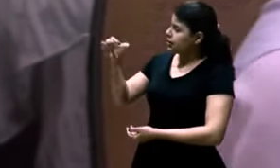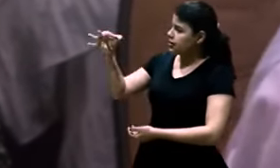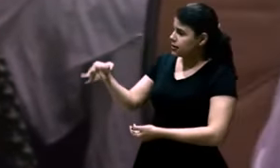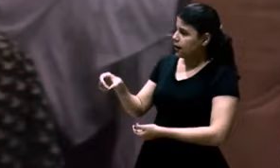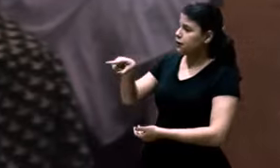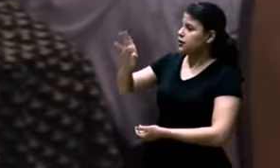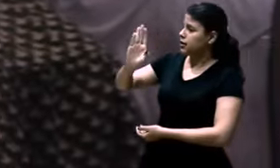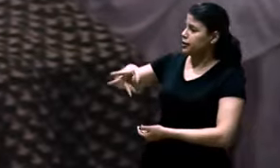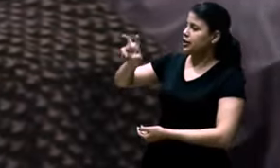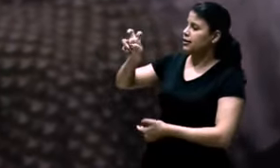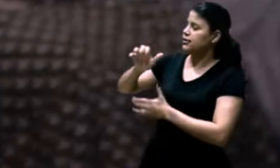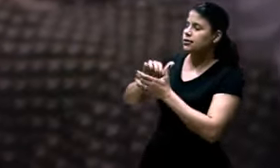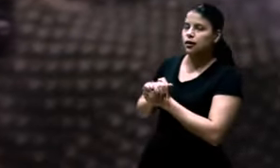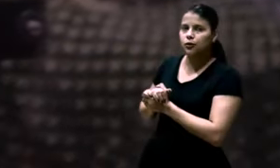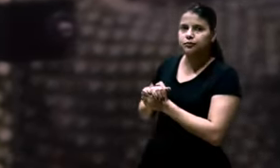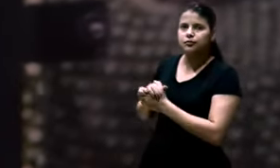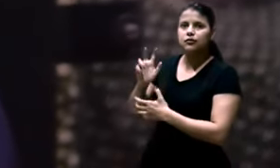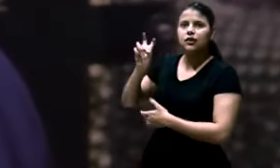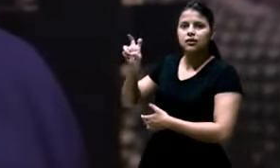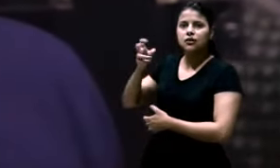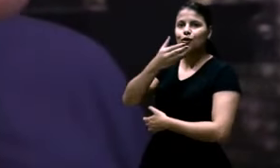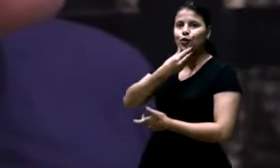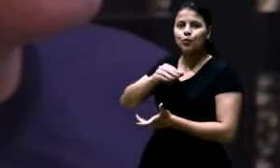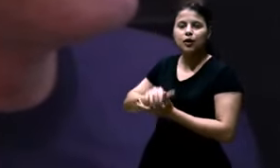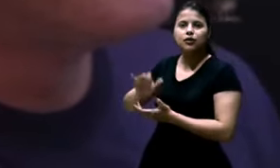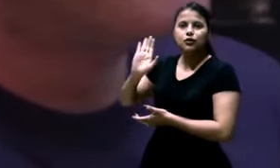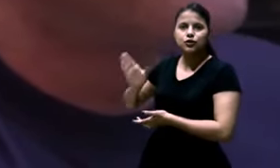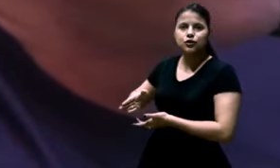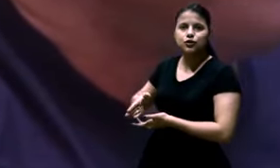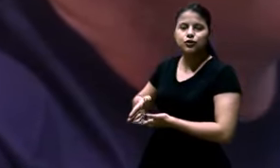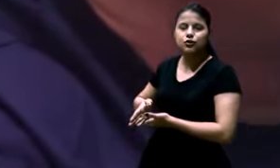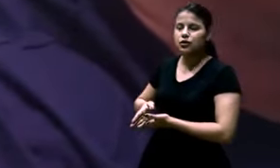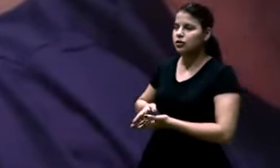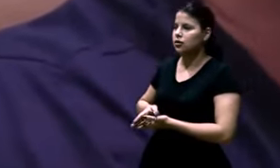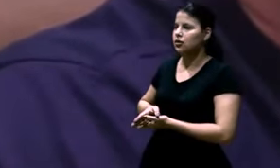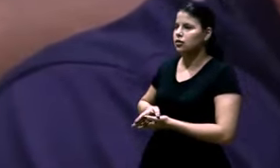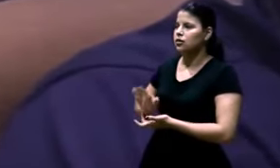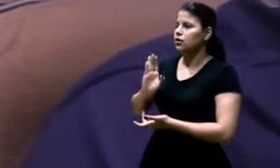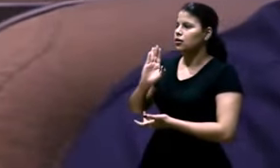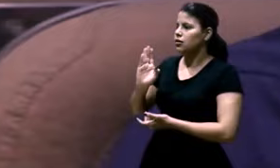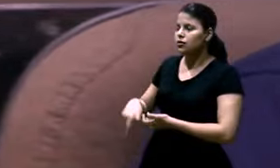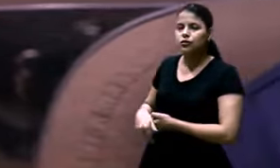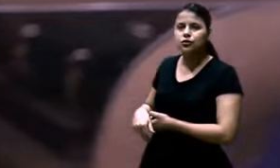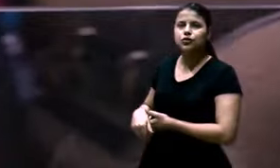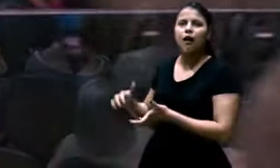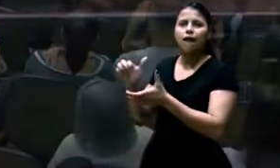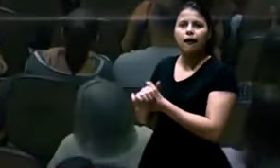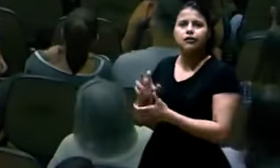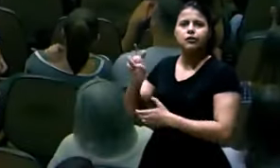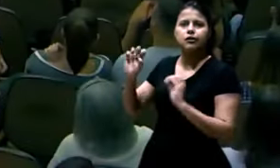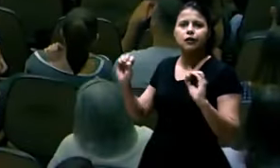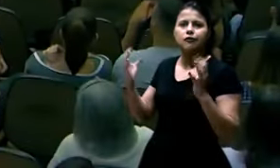camas, 5 endereços, 5 certidão de casamento. Já amolou tanto padrinhos para vir em 5 casamentos,